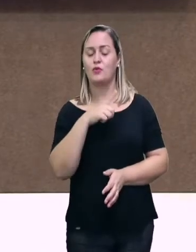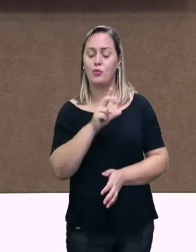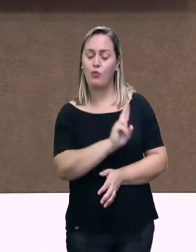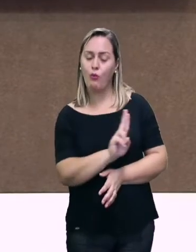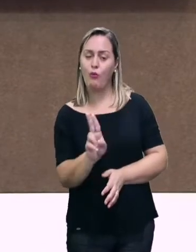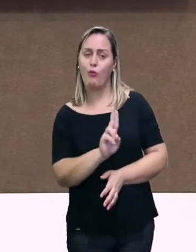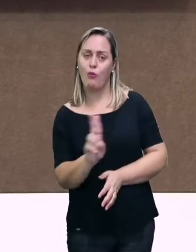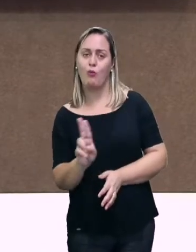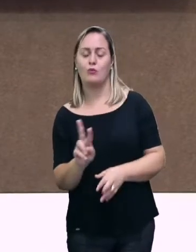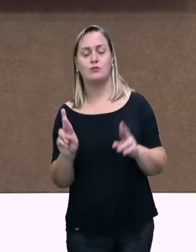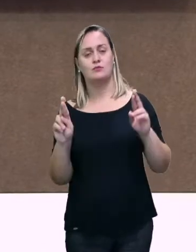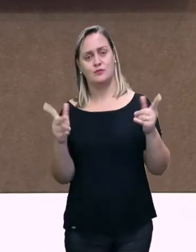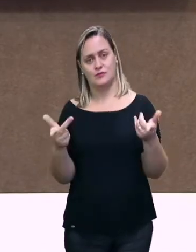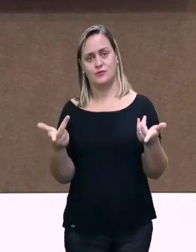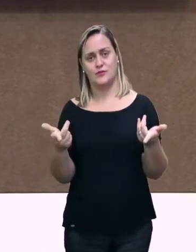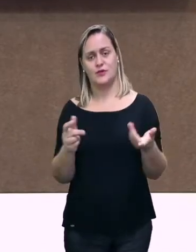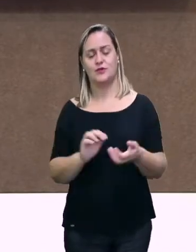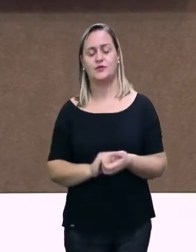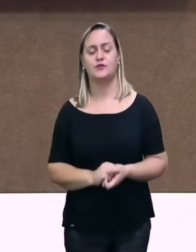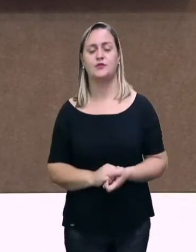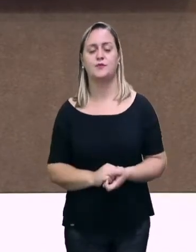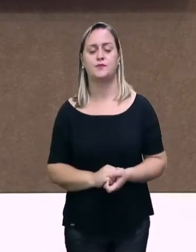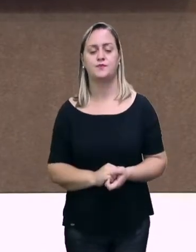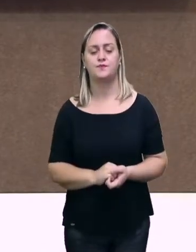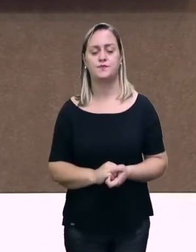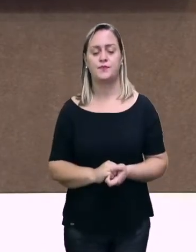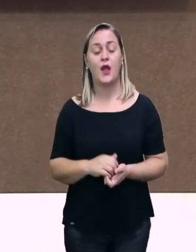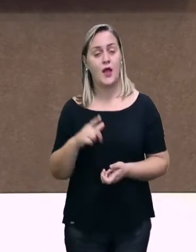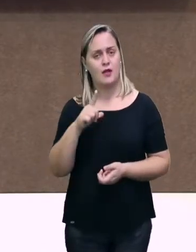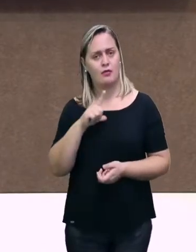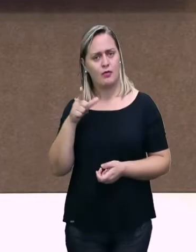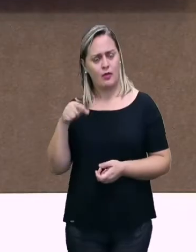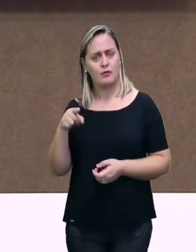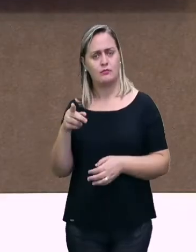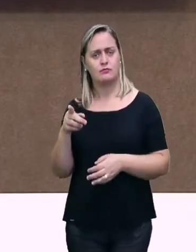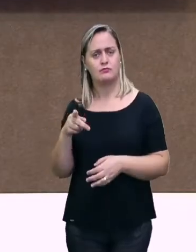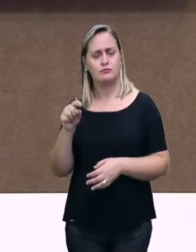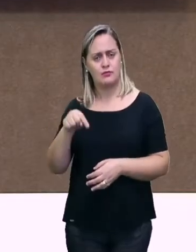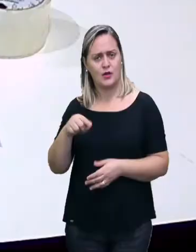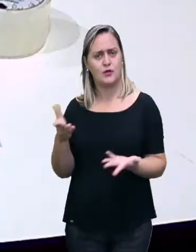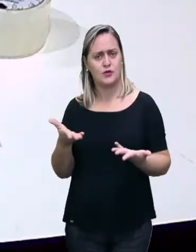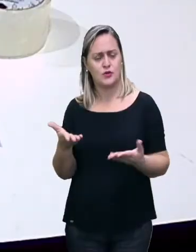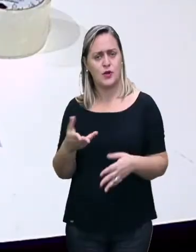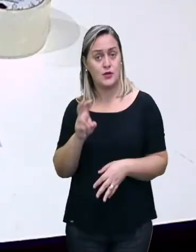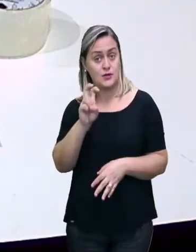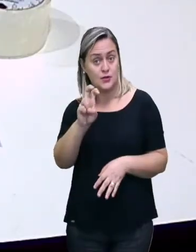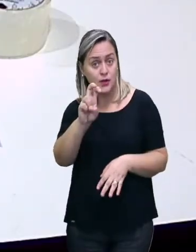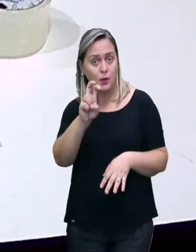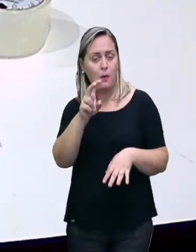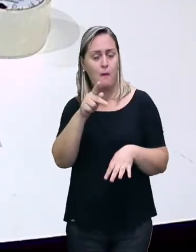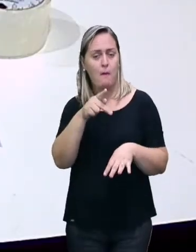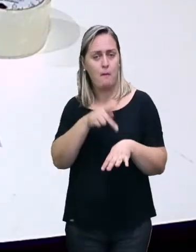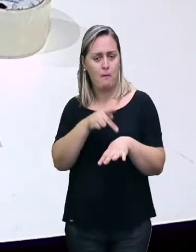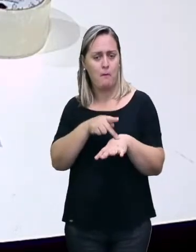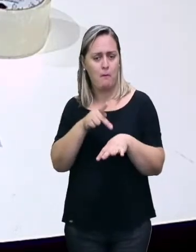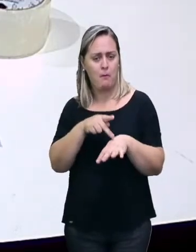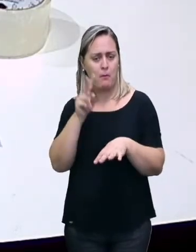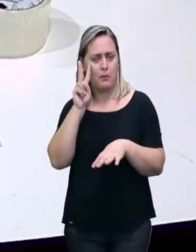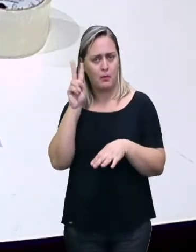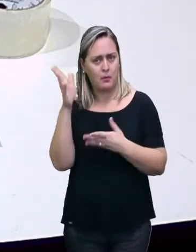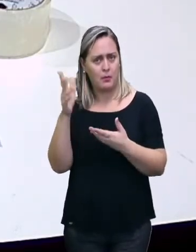com nome diferente. Tá aqui as minhas 5 pedras, já vai deixando aí separado para